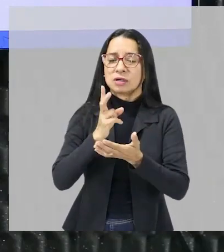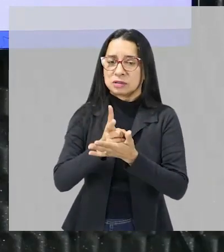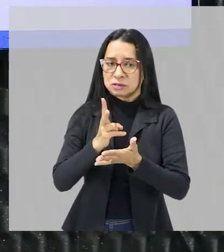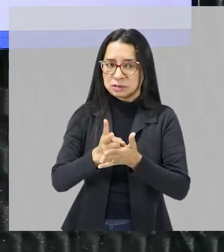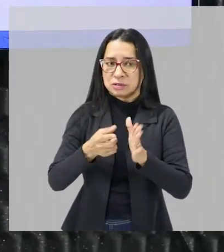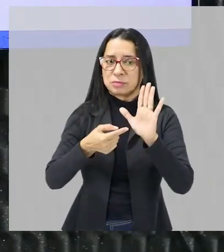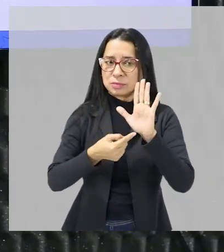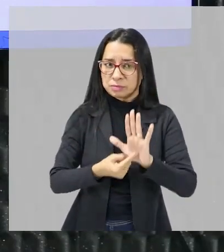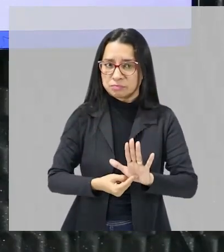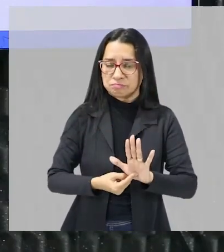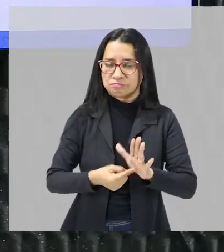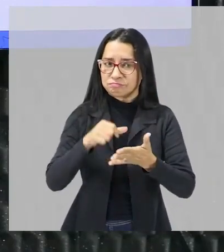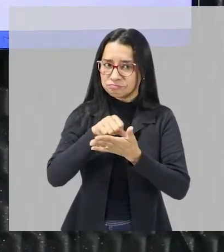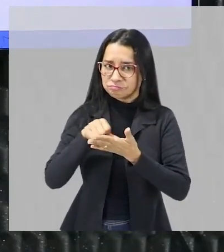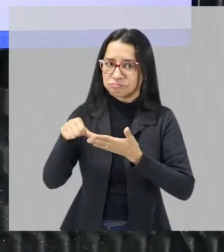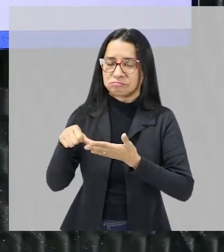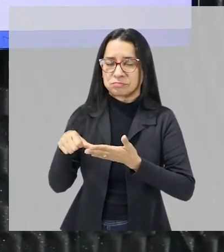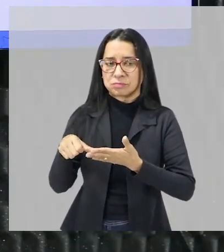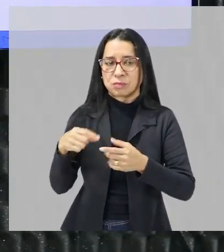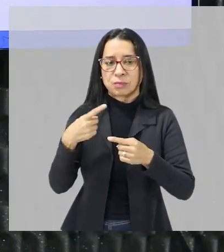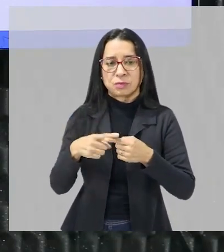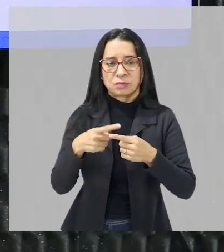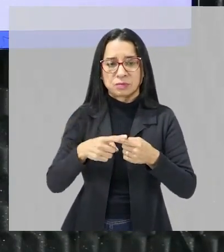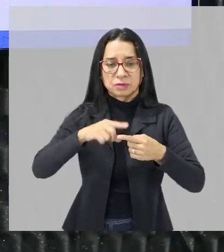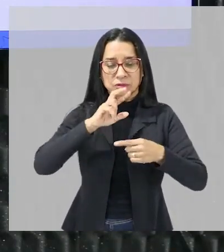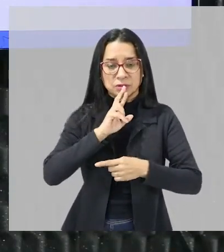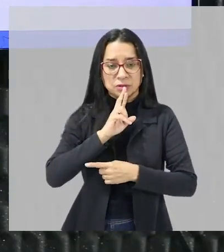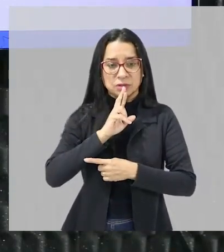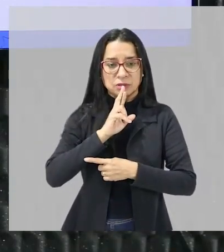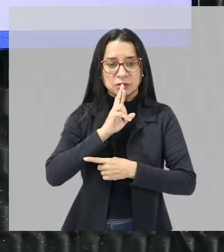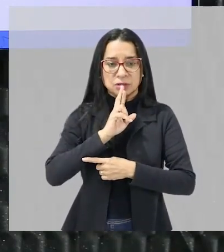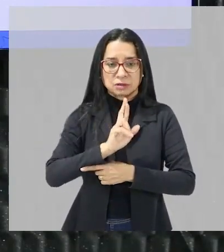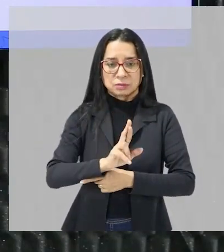nas opções pode ter alguma coisa que esteja fora do